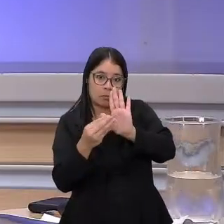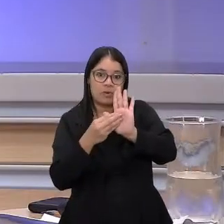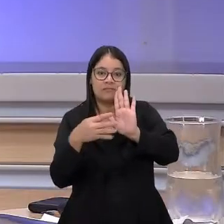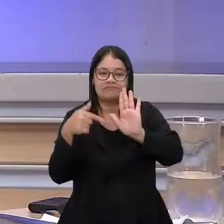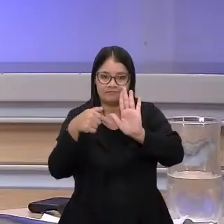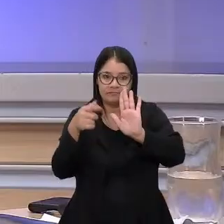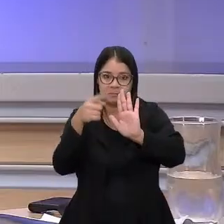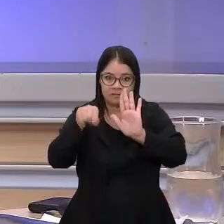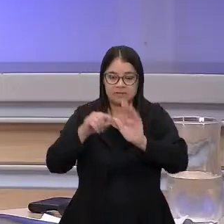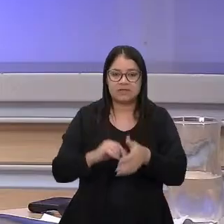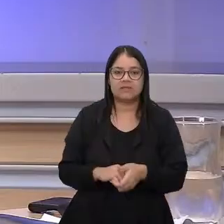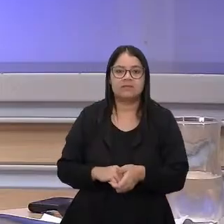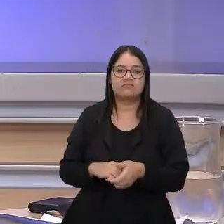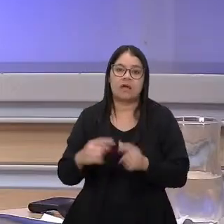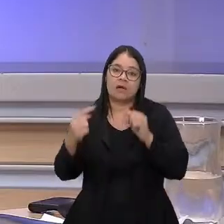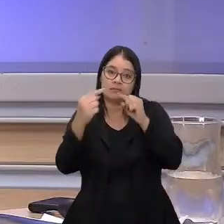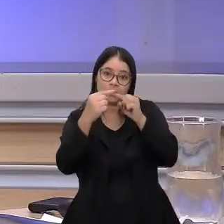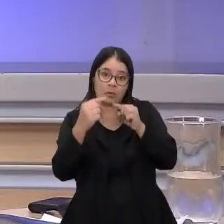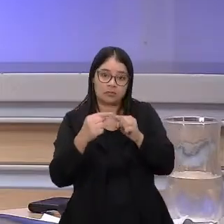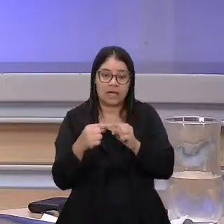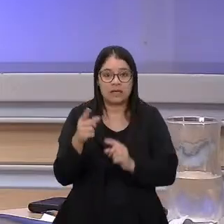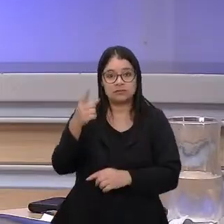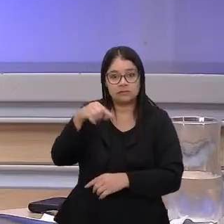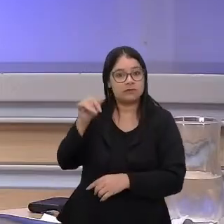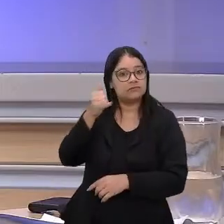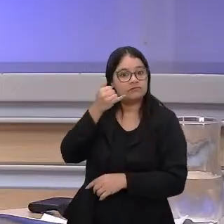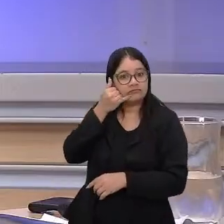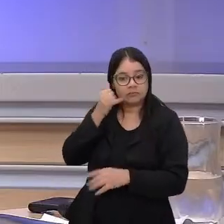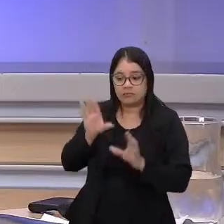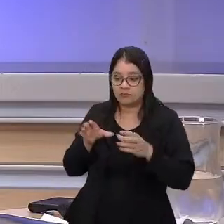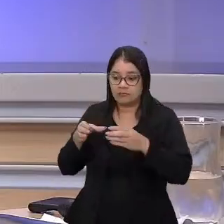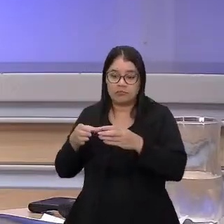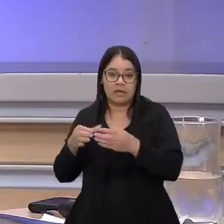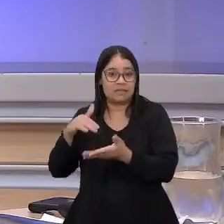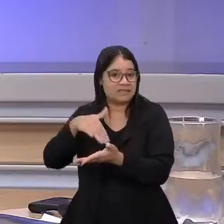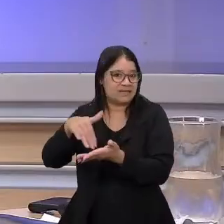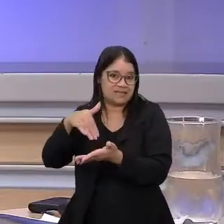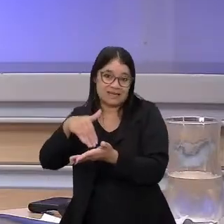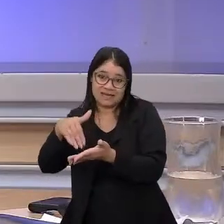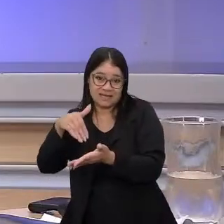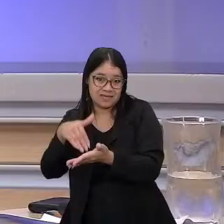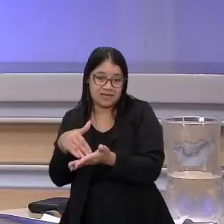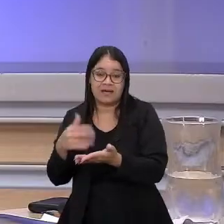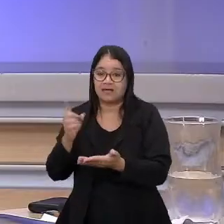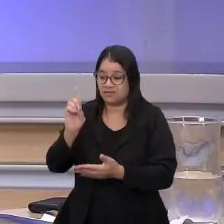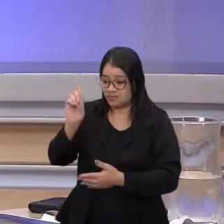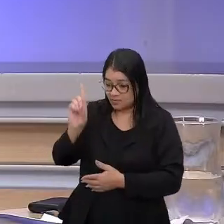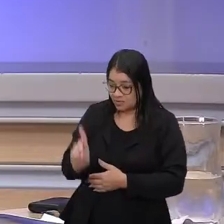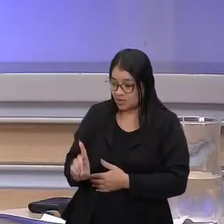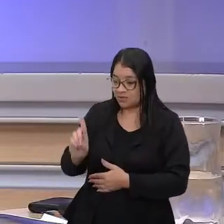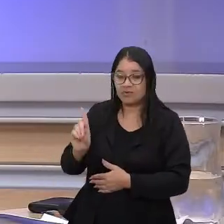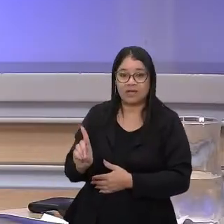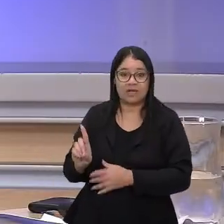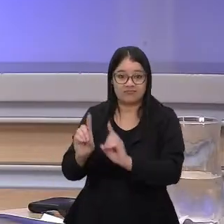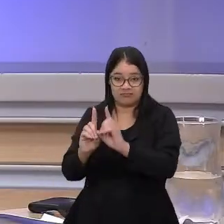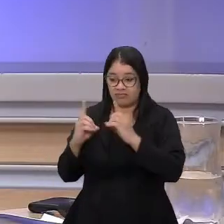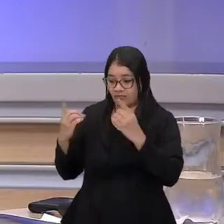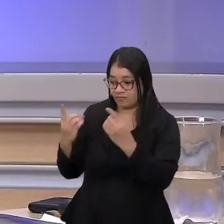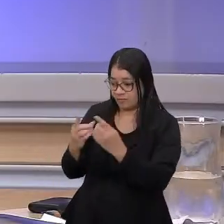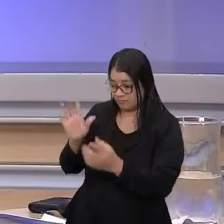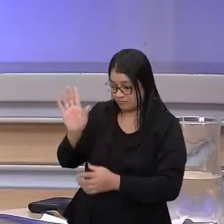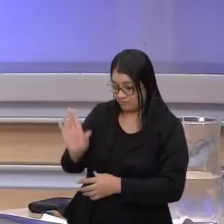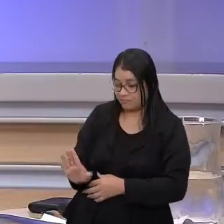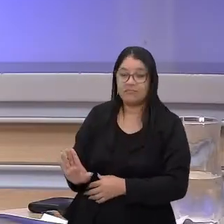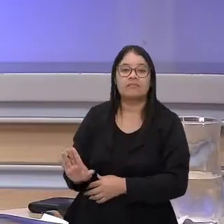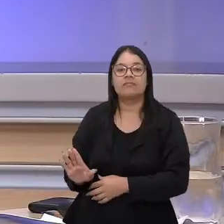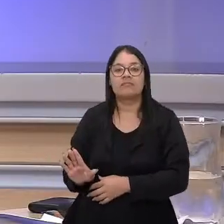a gente vai estar entrando em contato, comunicado via boletim da subsecretaria, as diretoras de ensino, tá? Então, por enquanto, a gente